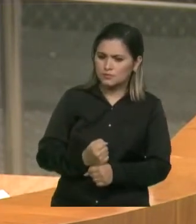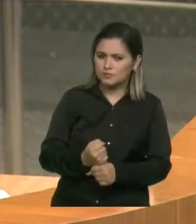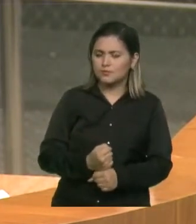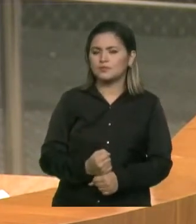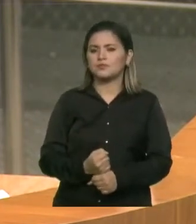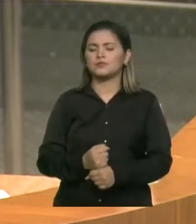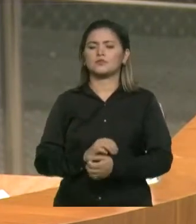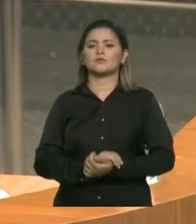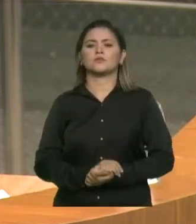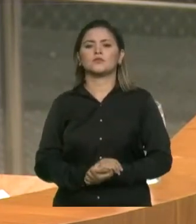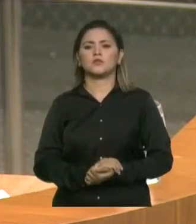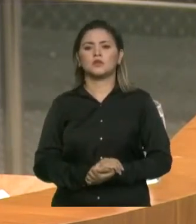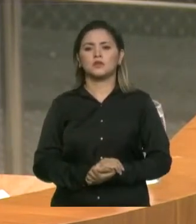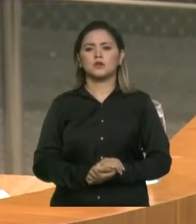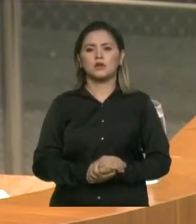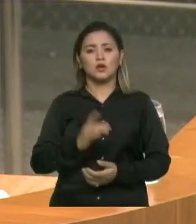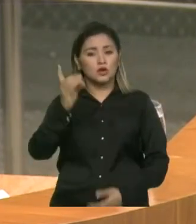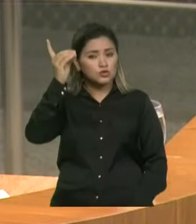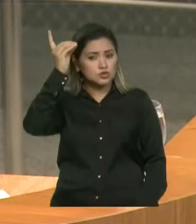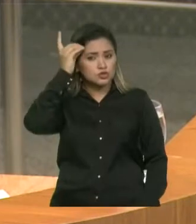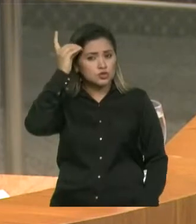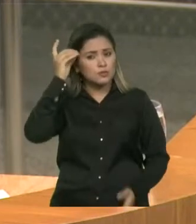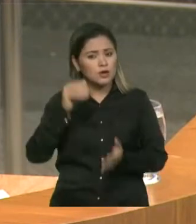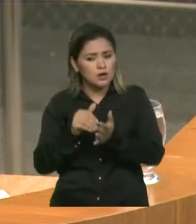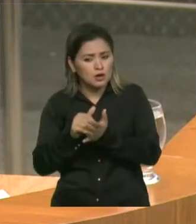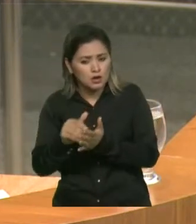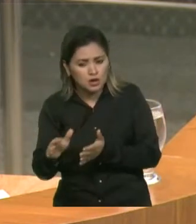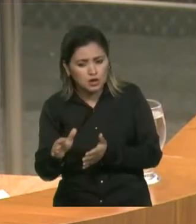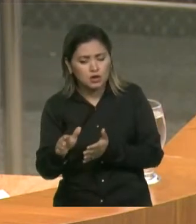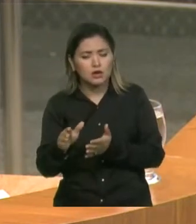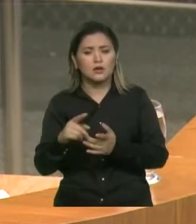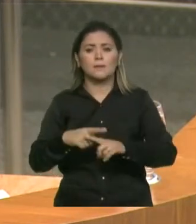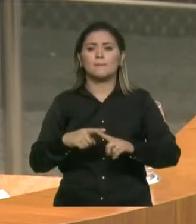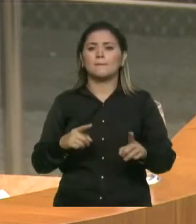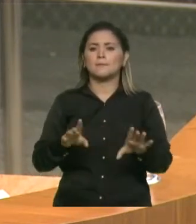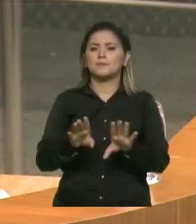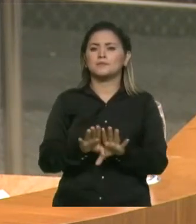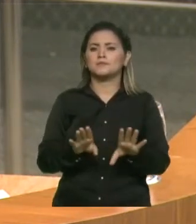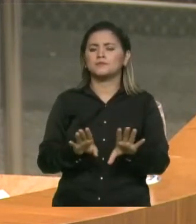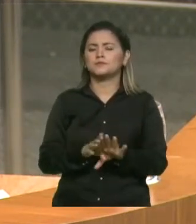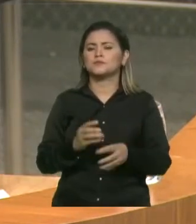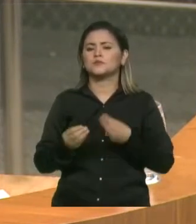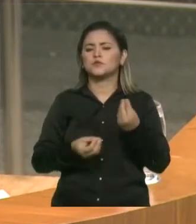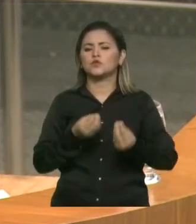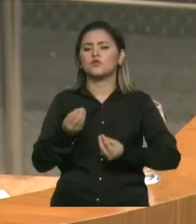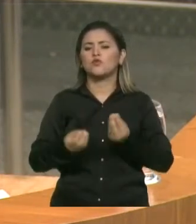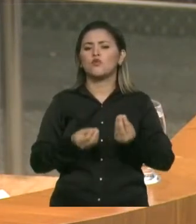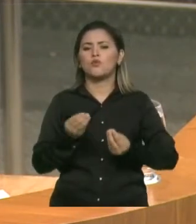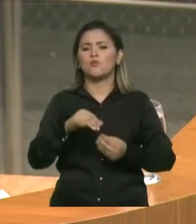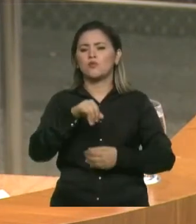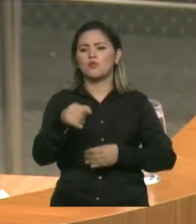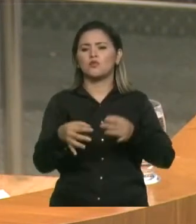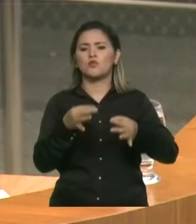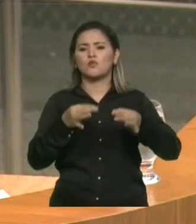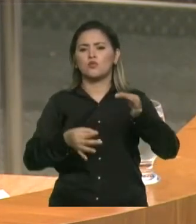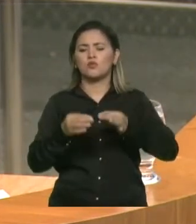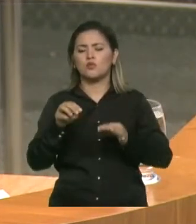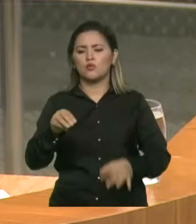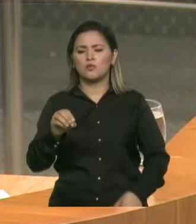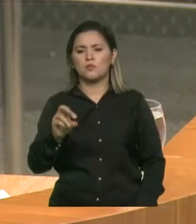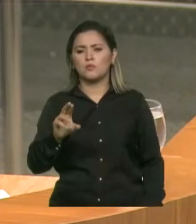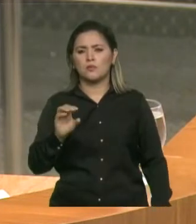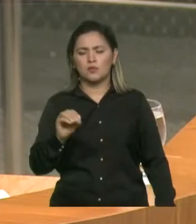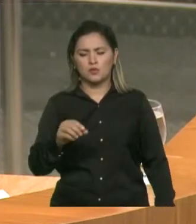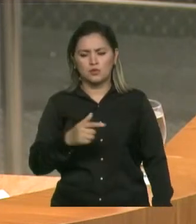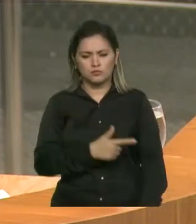impeachment da presidenta Dilma, mas da forma política como o juiz Sérgio Moro se comportou à frente da Lava